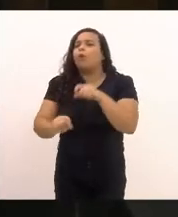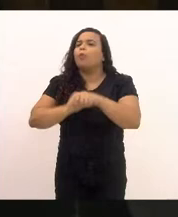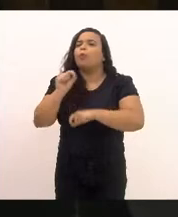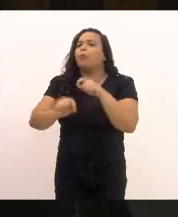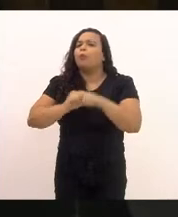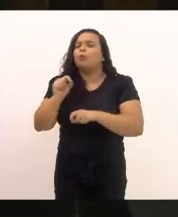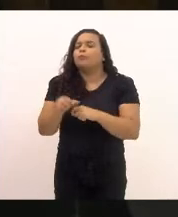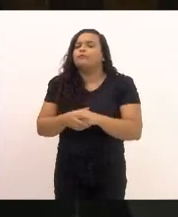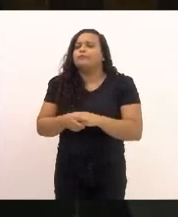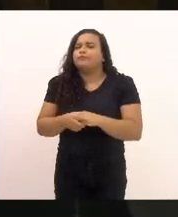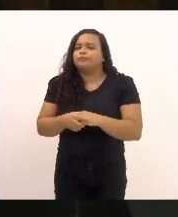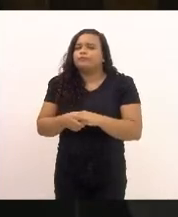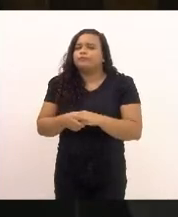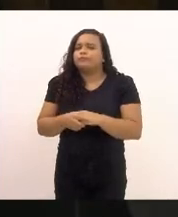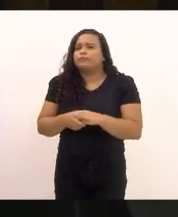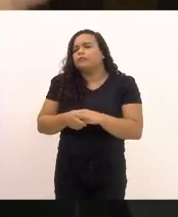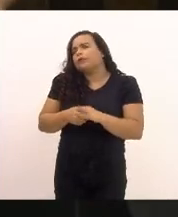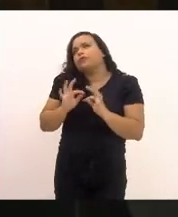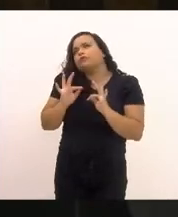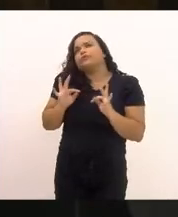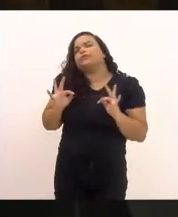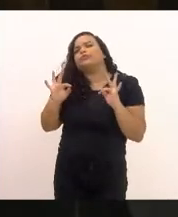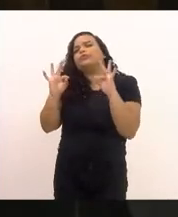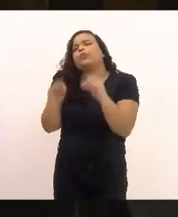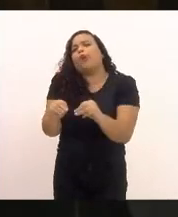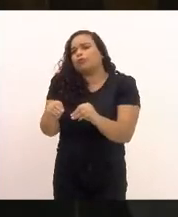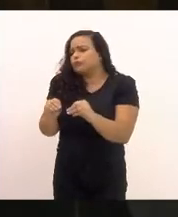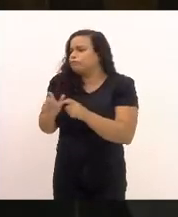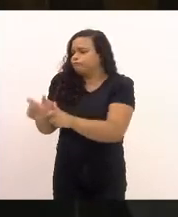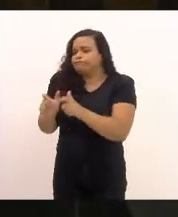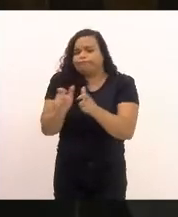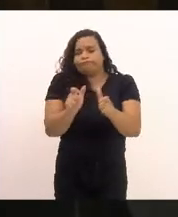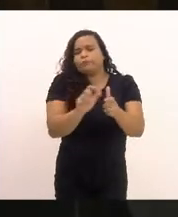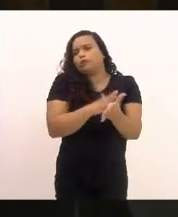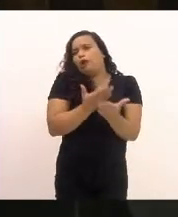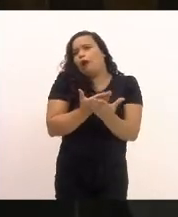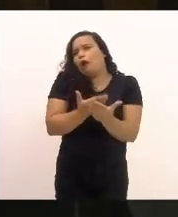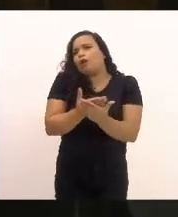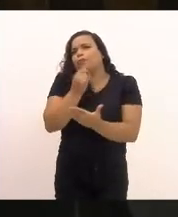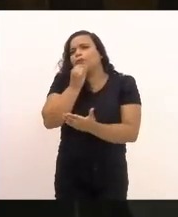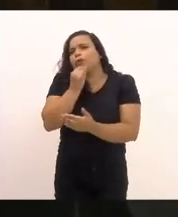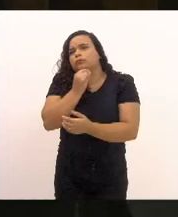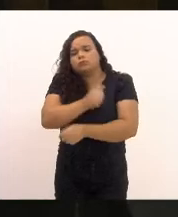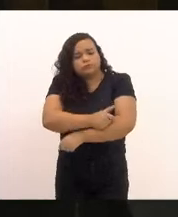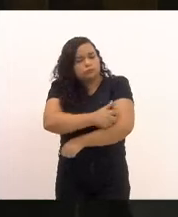quando o Estado parou de oferecer, em praticamente todas as suas unidades escolares, o ensino fundamental do